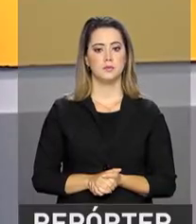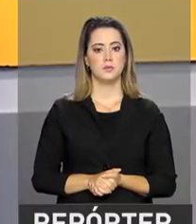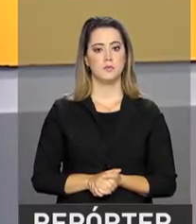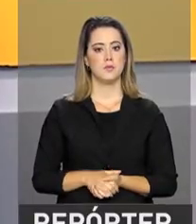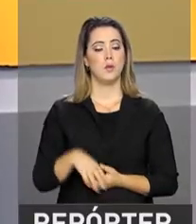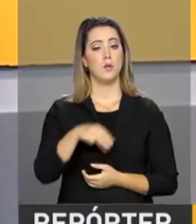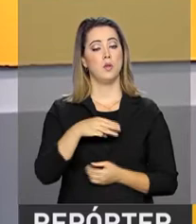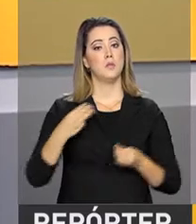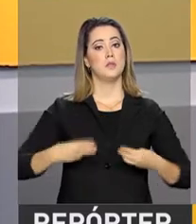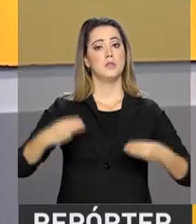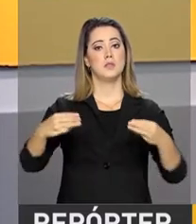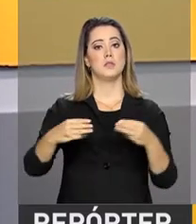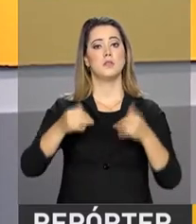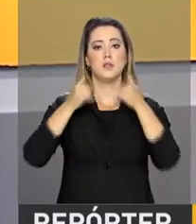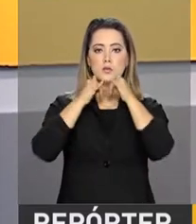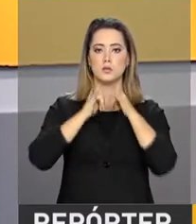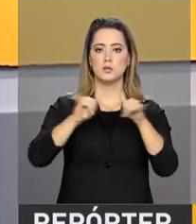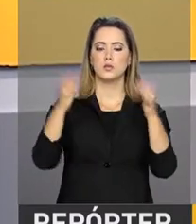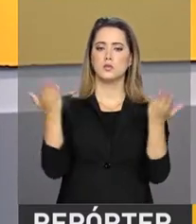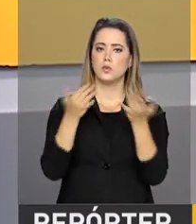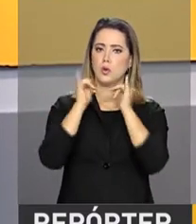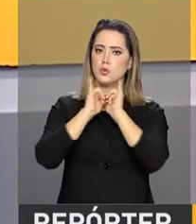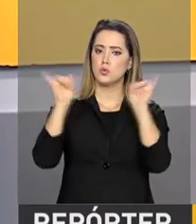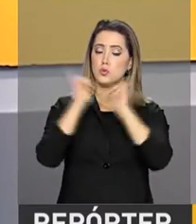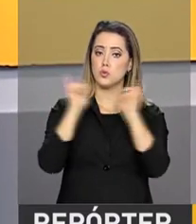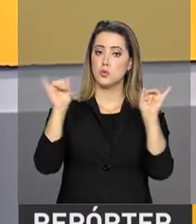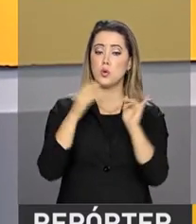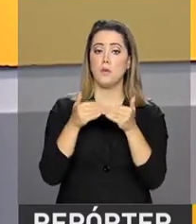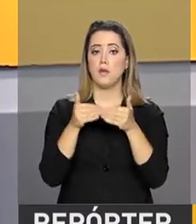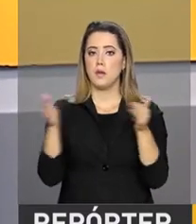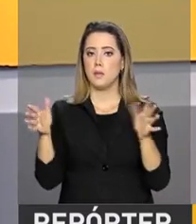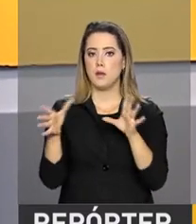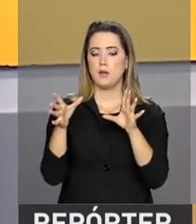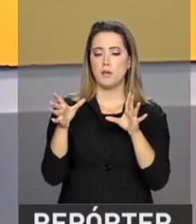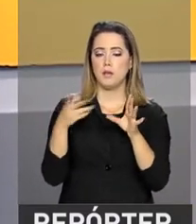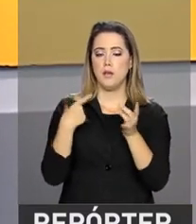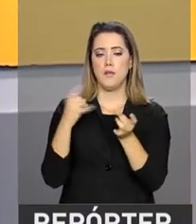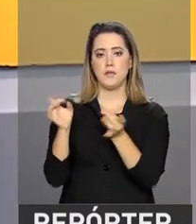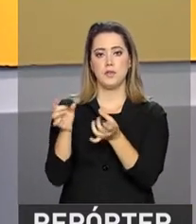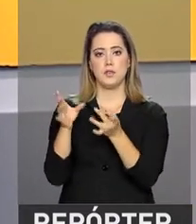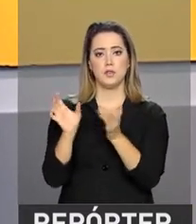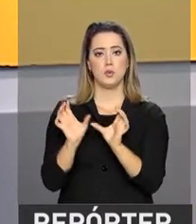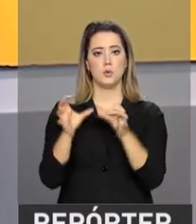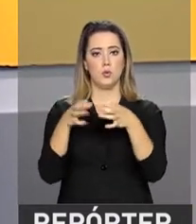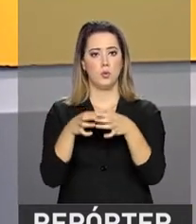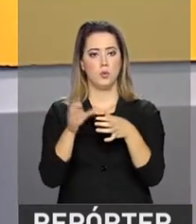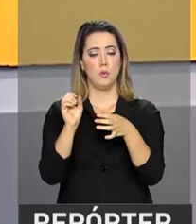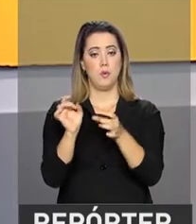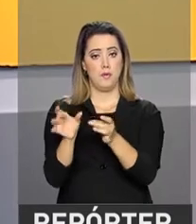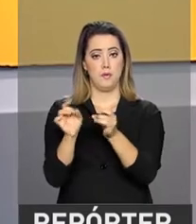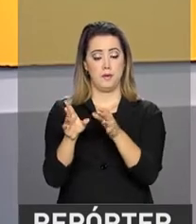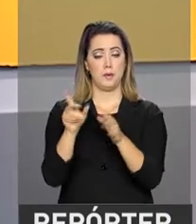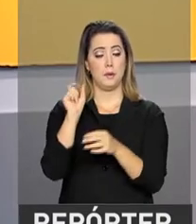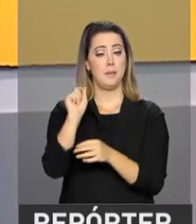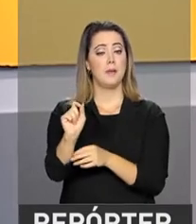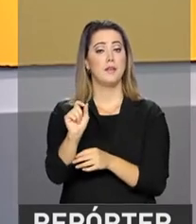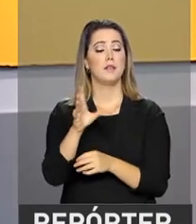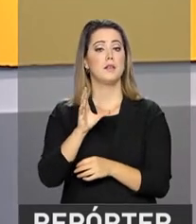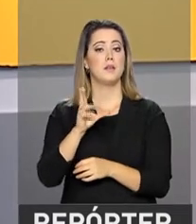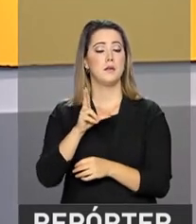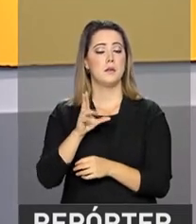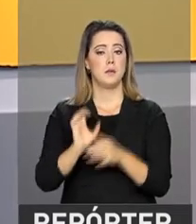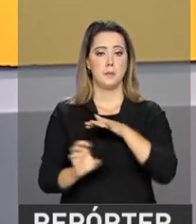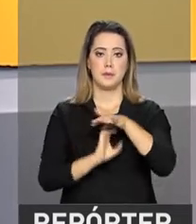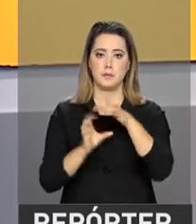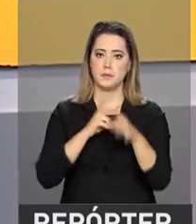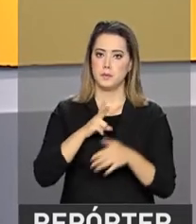ministério de minas e energia anunciou hoje que vai ampliar a participação a participação do setor privado na eletrobrás a medida